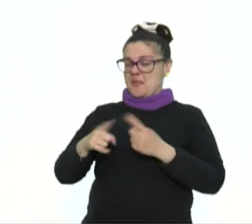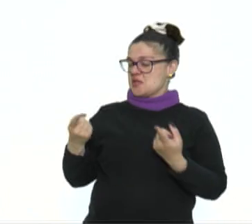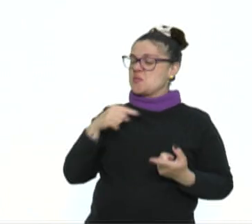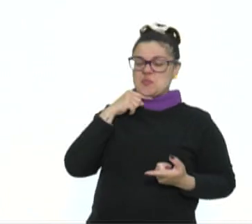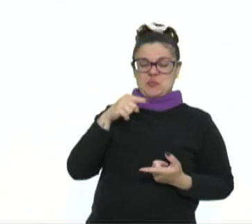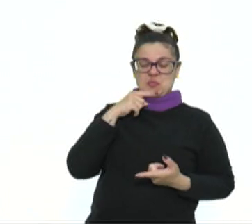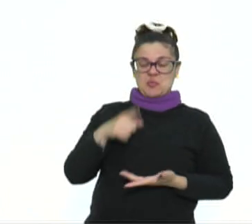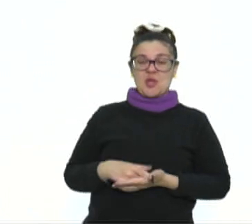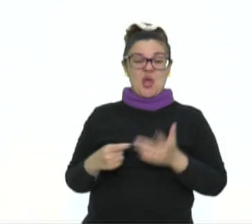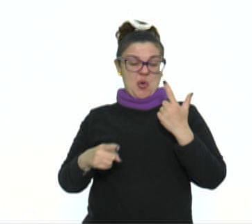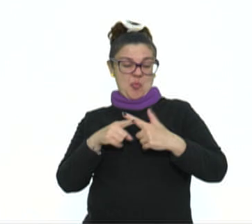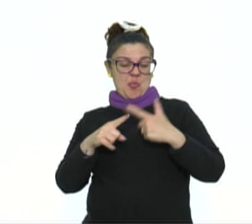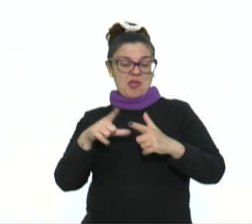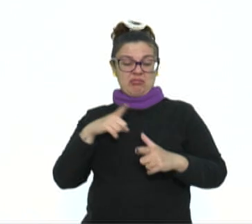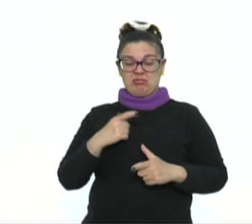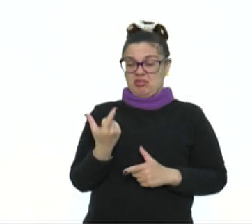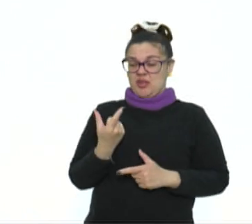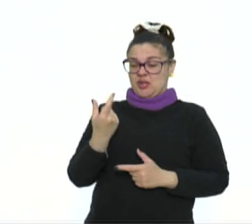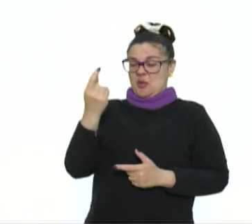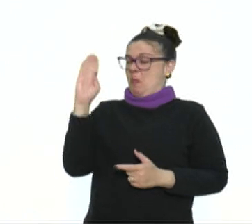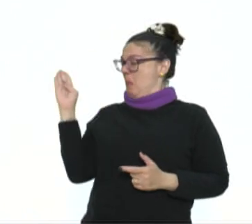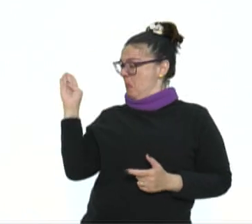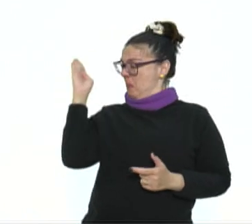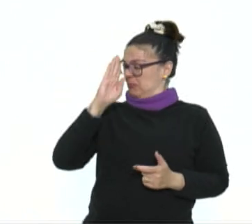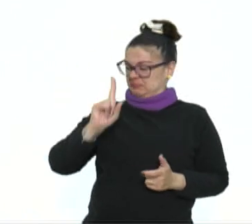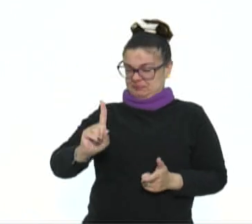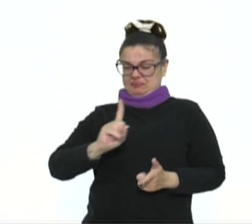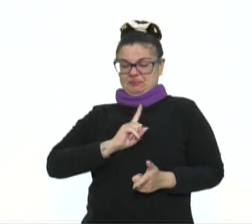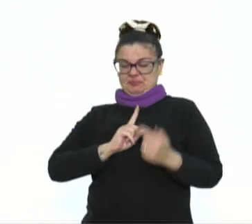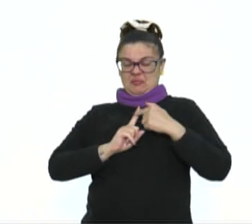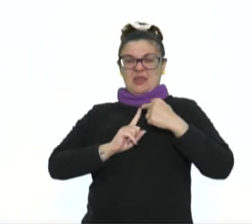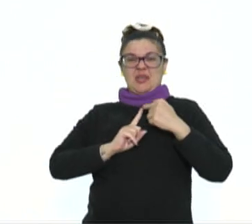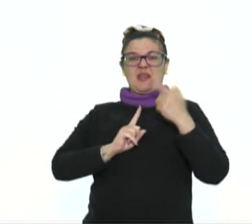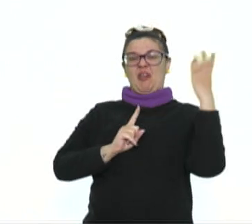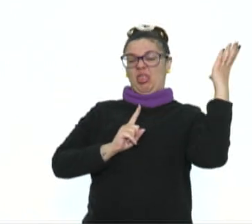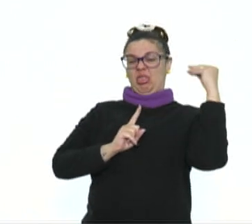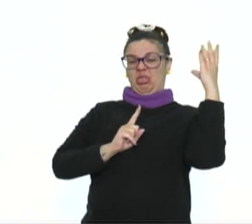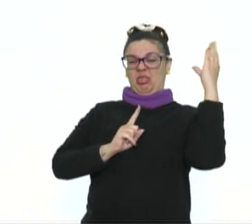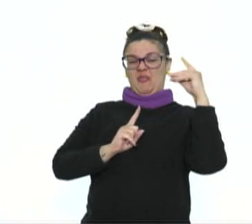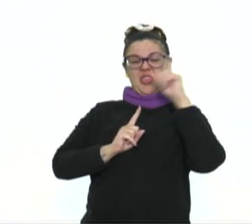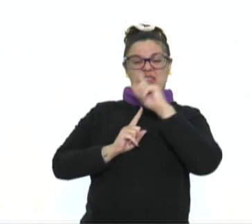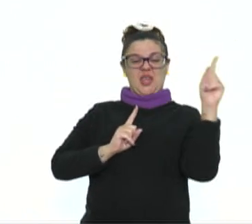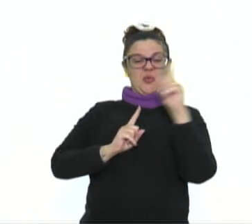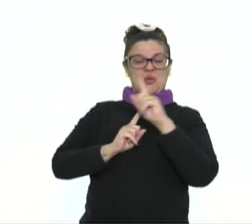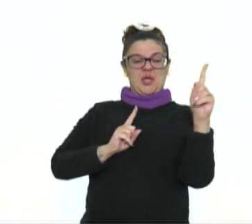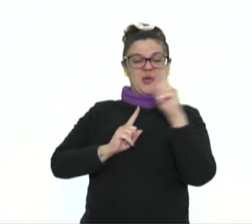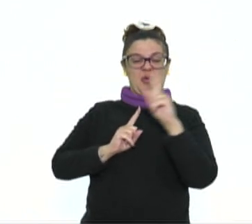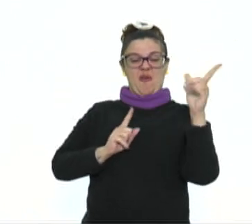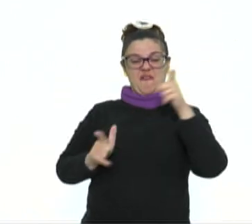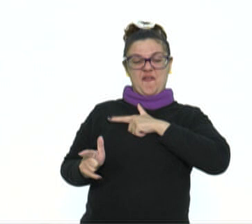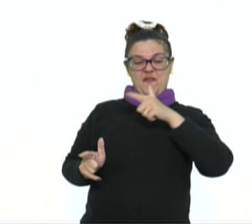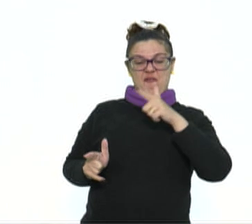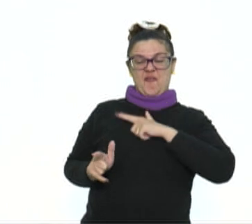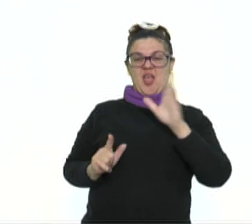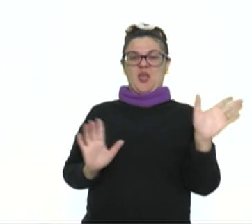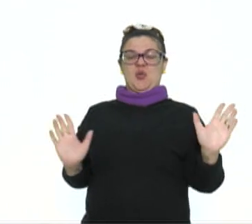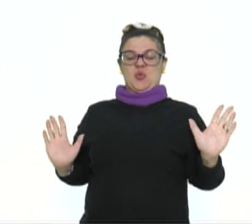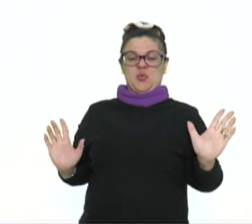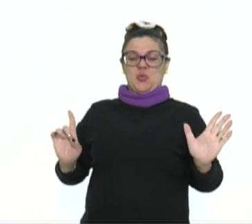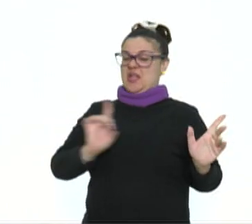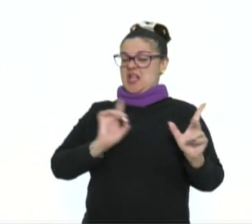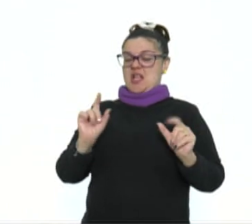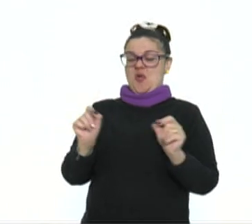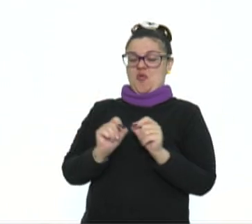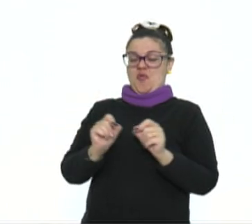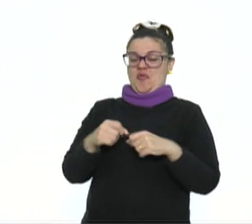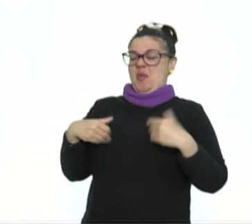consegui. E tudo por causa do maldito inquilino que começou a dizer que isso é muito feio, que não se faz